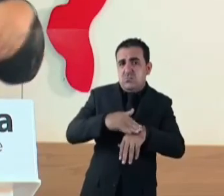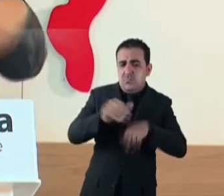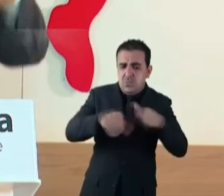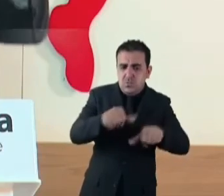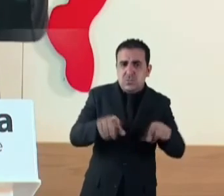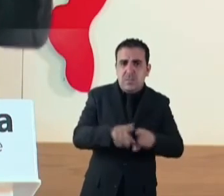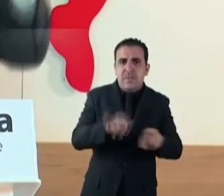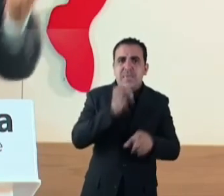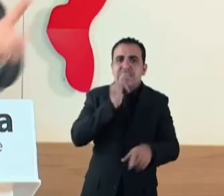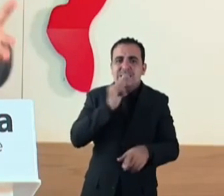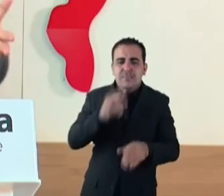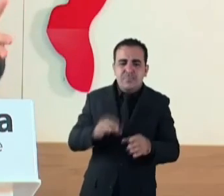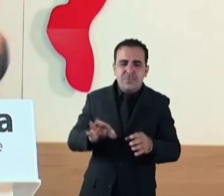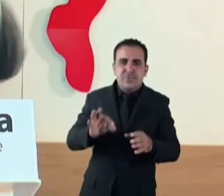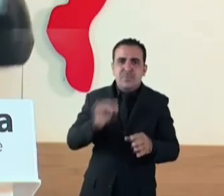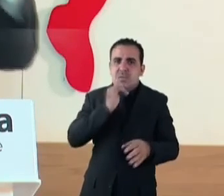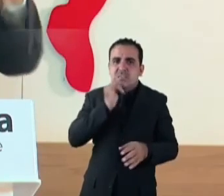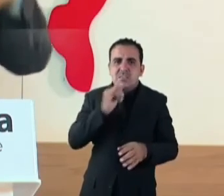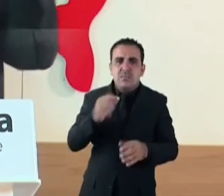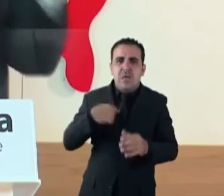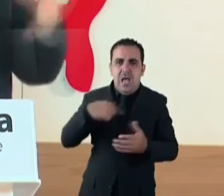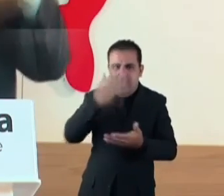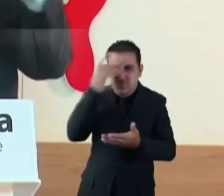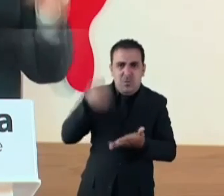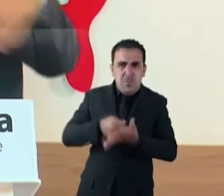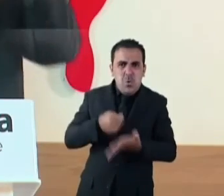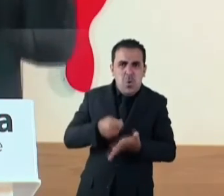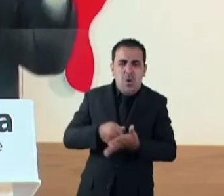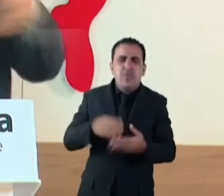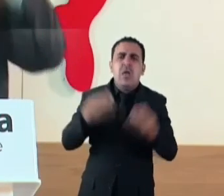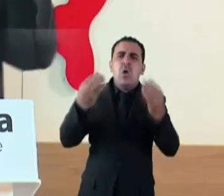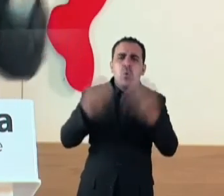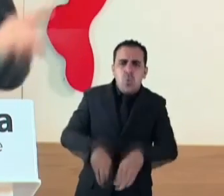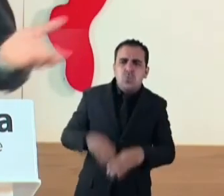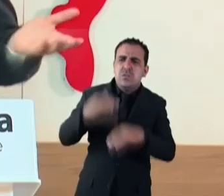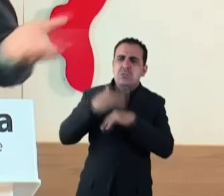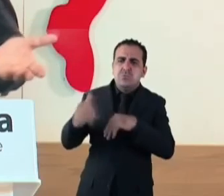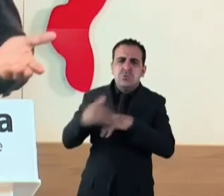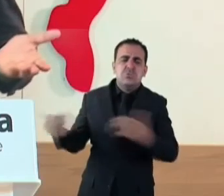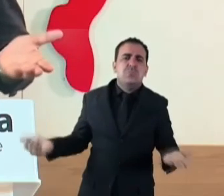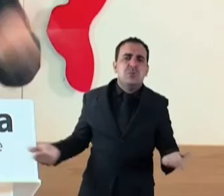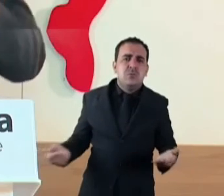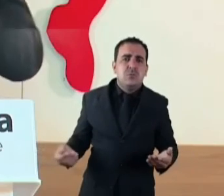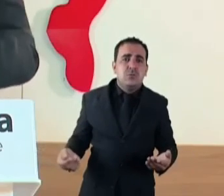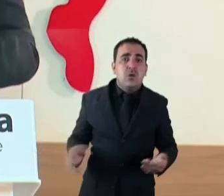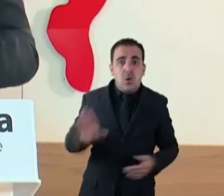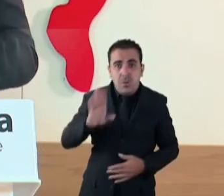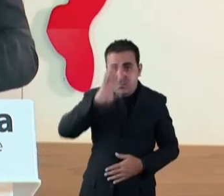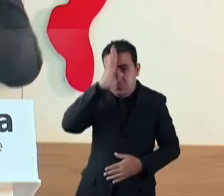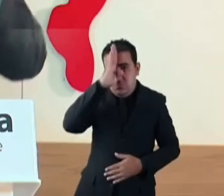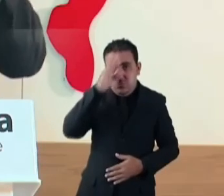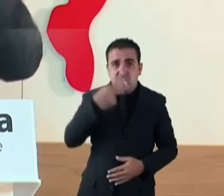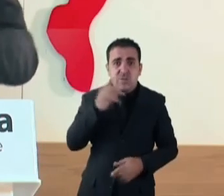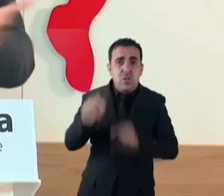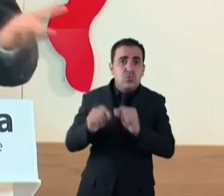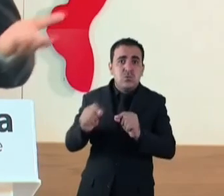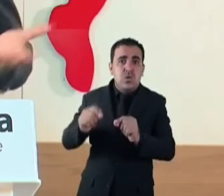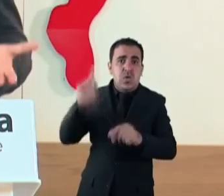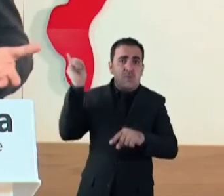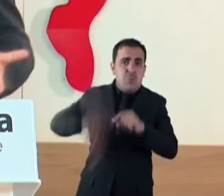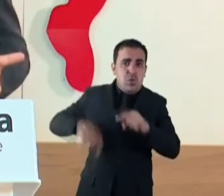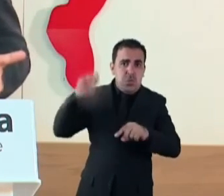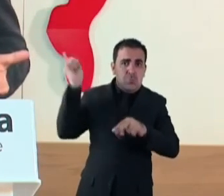como nomeação de funcionários, que eu sou muito cobrado, concursados não são chamados, o Bolsonaro resolveu criar